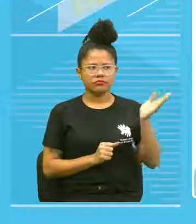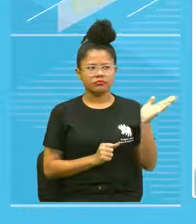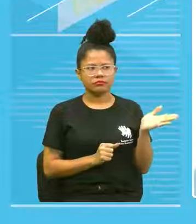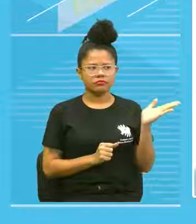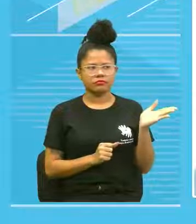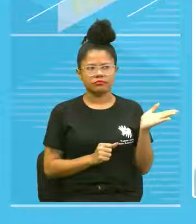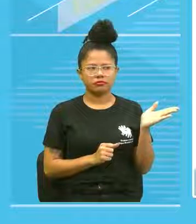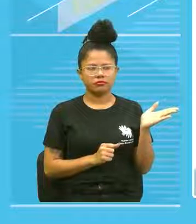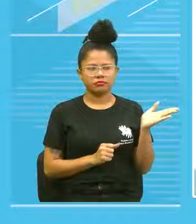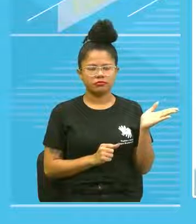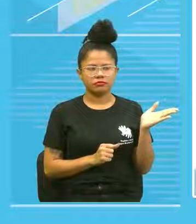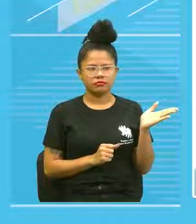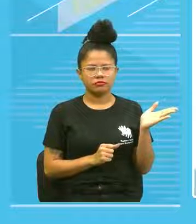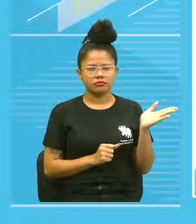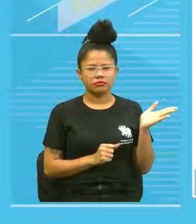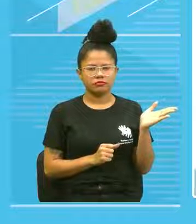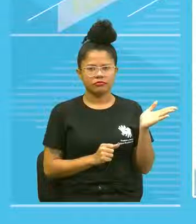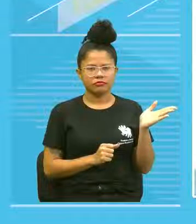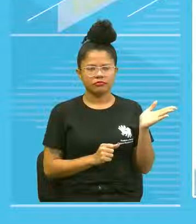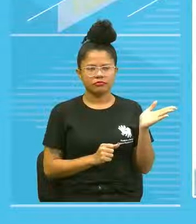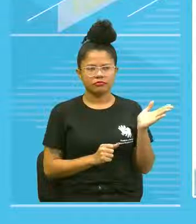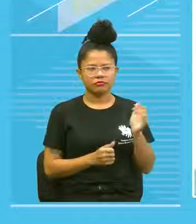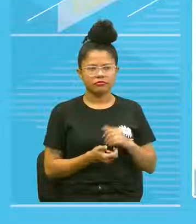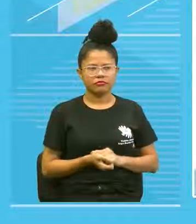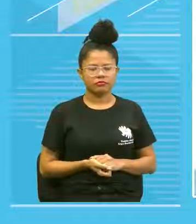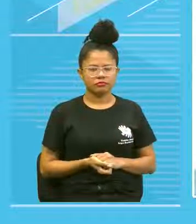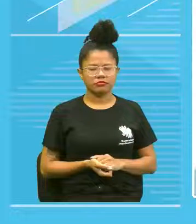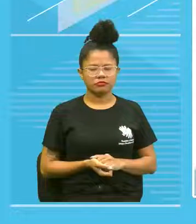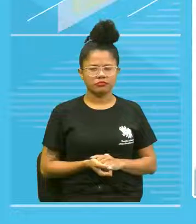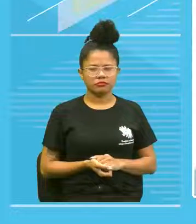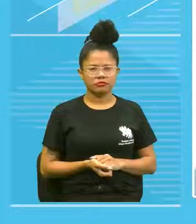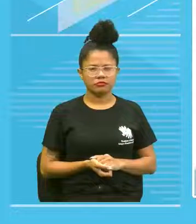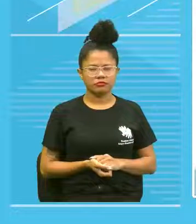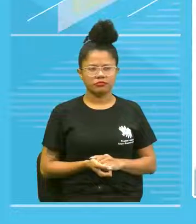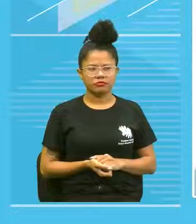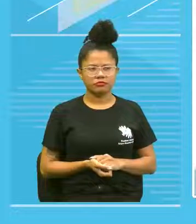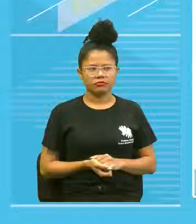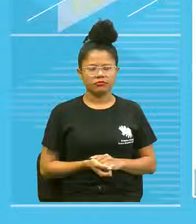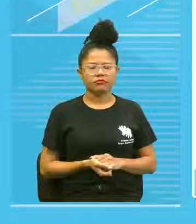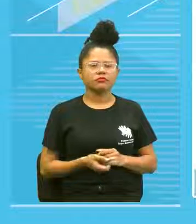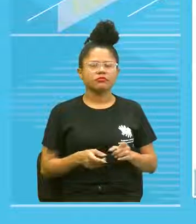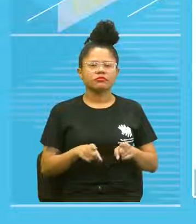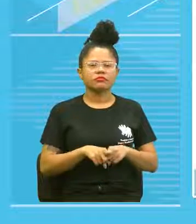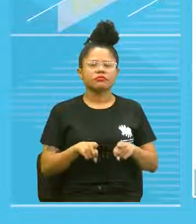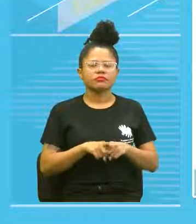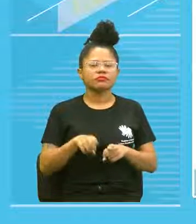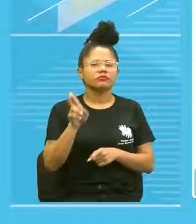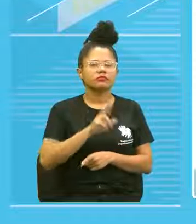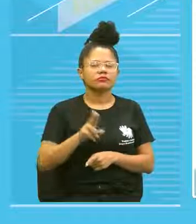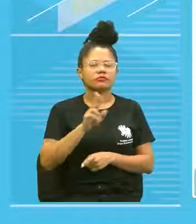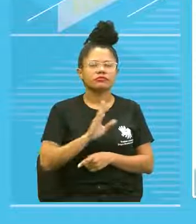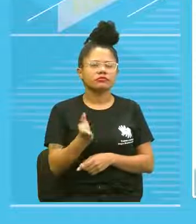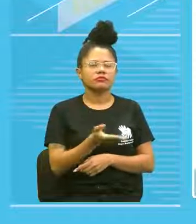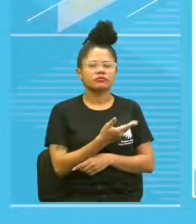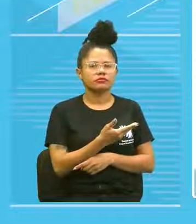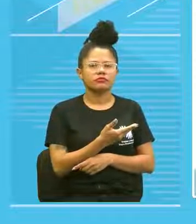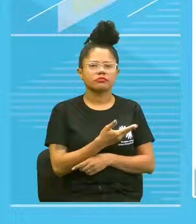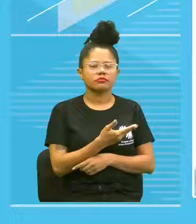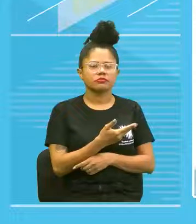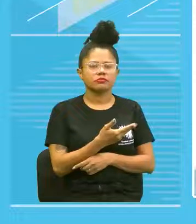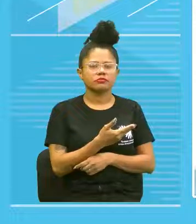Matriz apesar disso além de consumir principalmente combustível